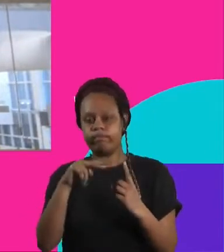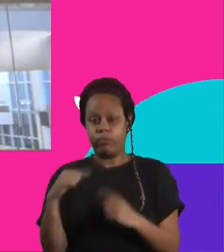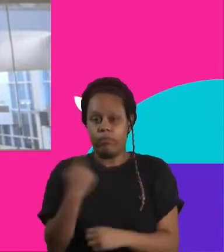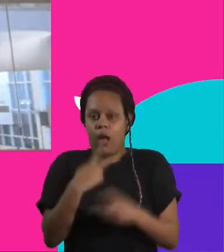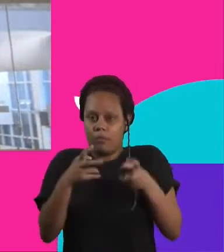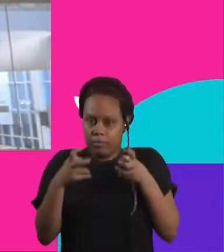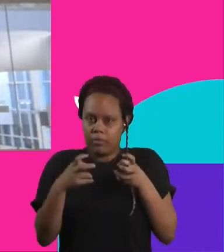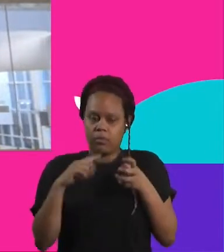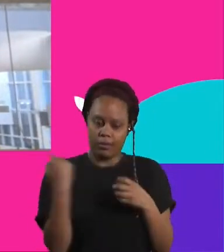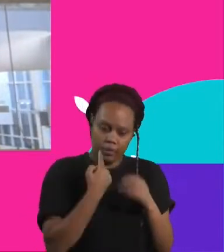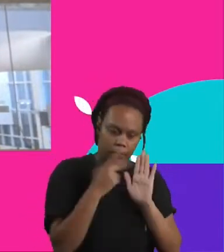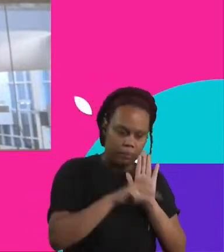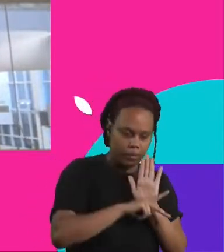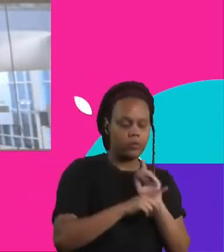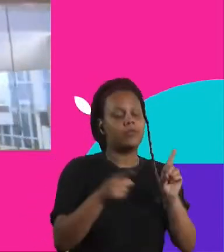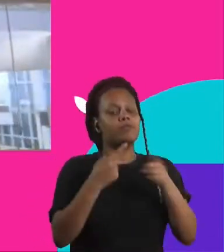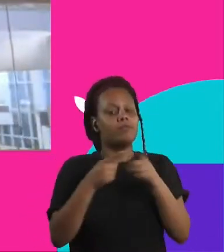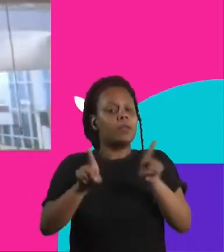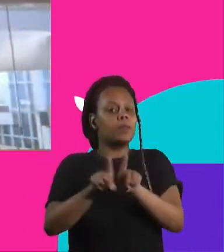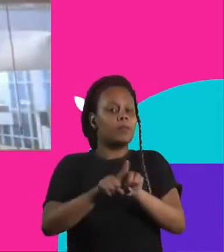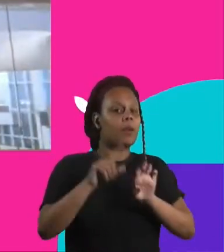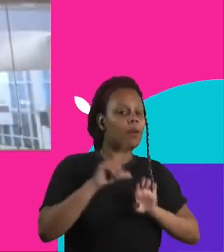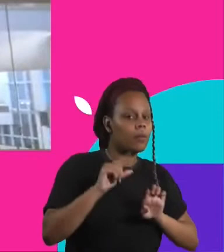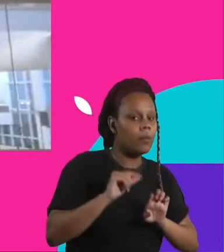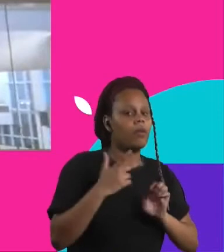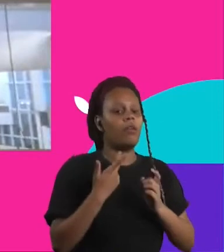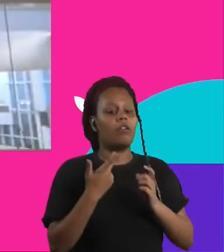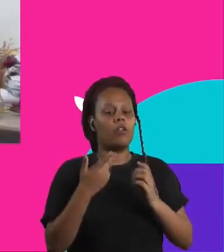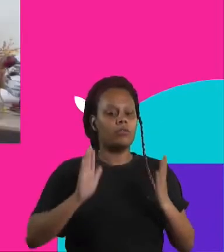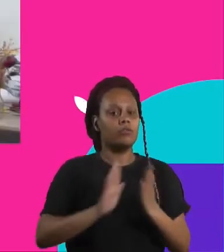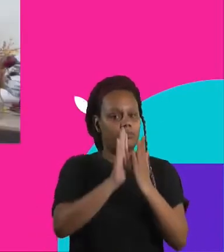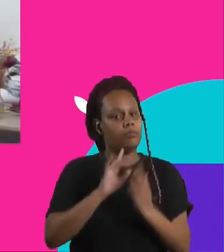nossos projetos, quanto com os diversos empreendedores de impacto que nós trabalhamos.